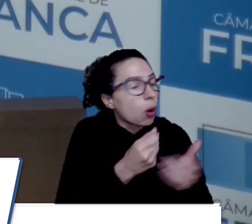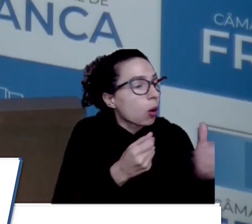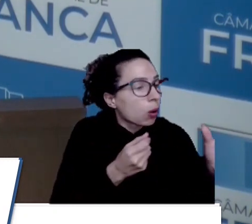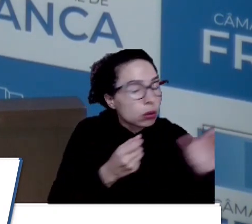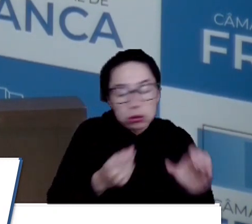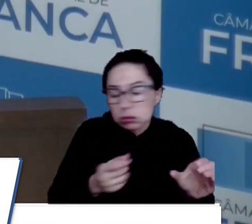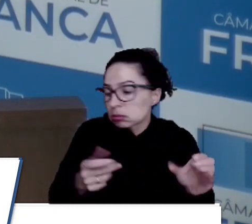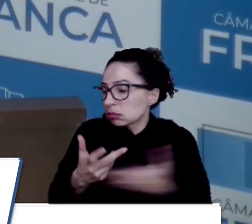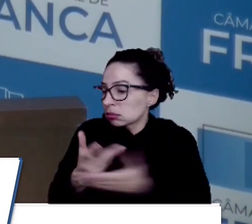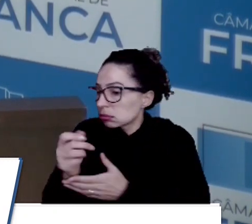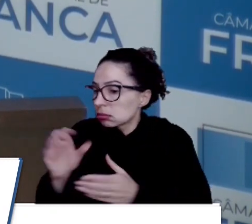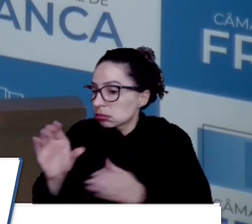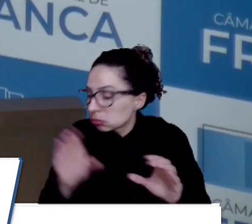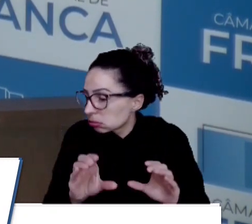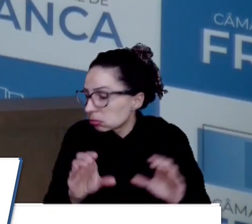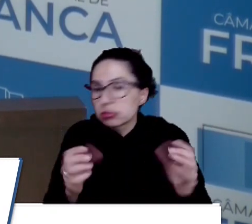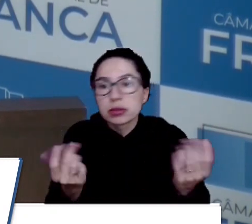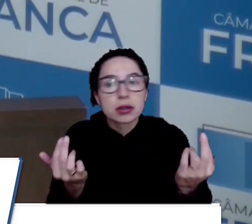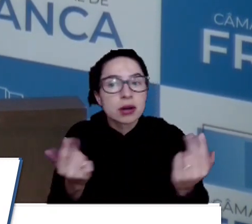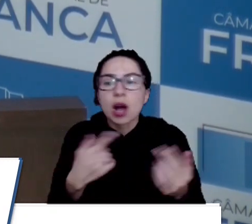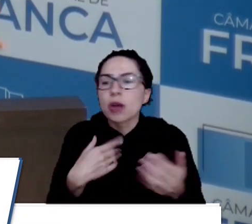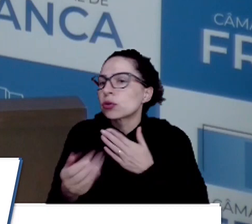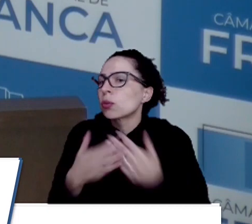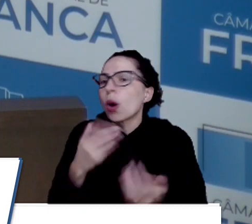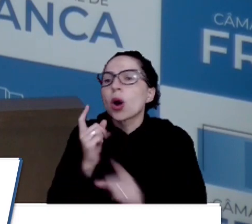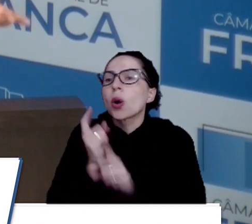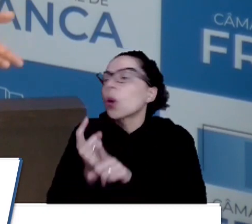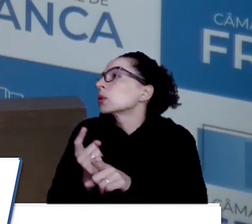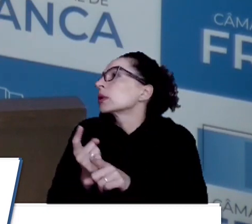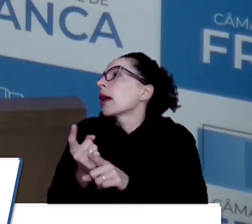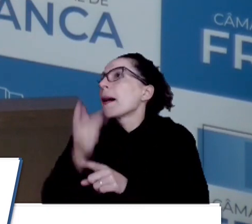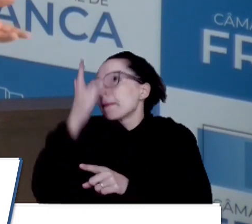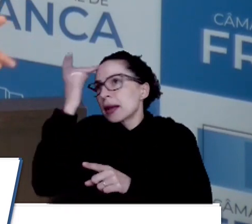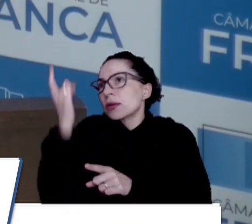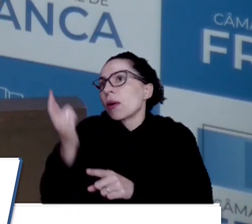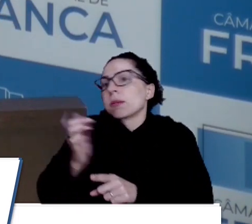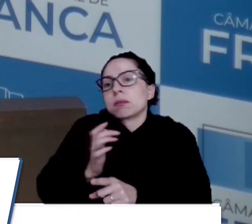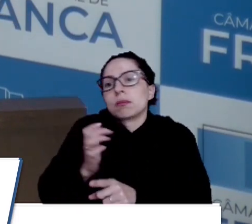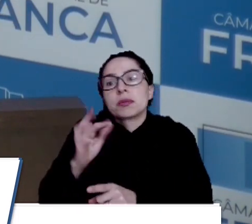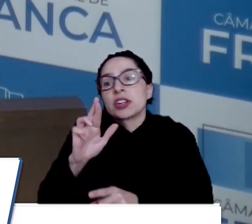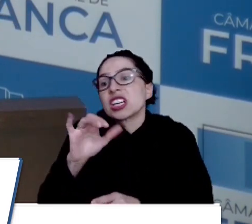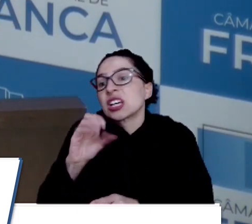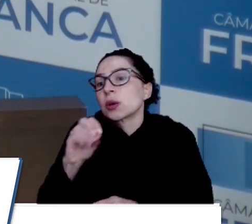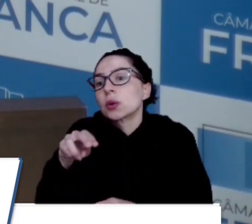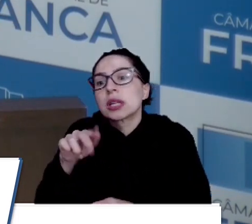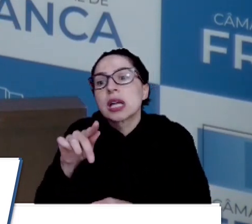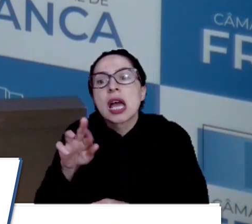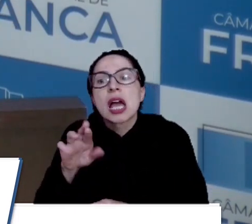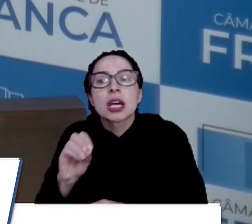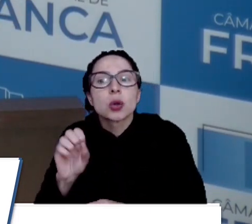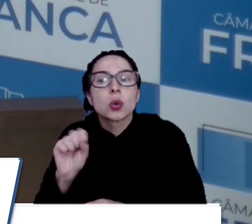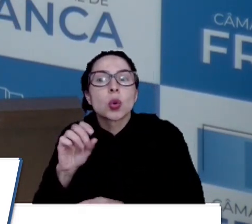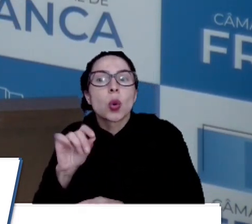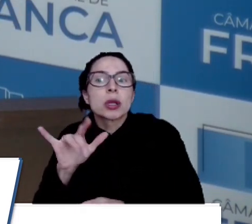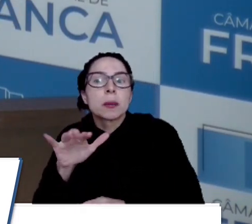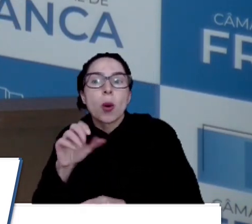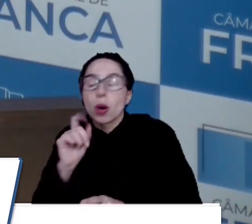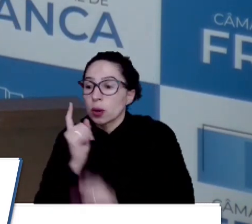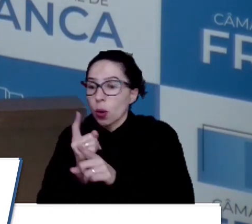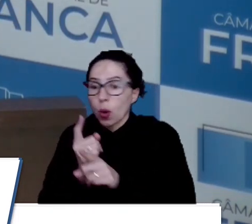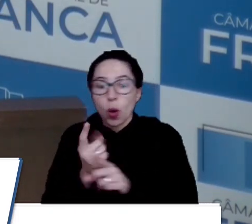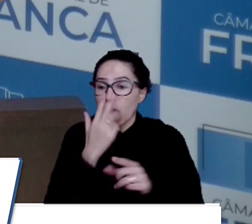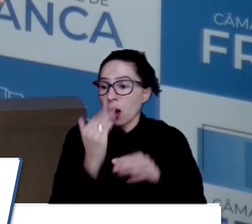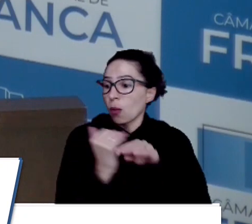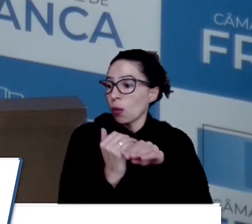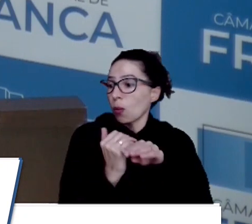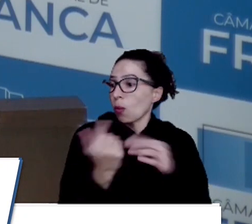Luiz Helena, se encontrar o Hélio Rubens, quem mais que eu posso, Rio Negro Solimões, se eu encontrar, eu me equivalo a